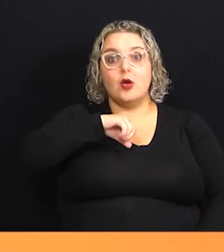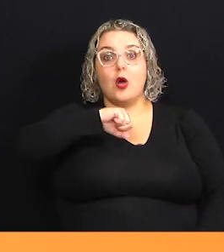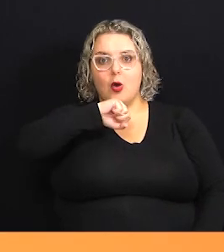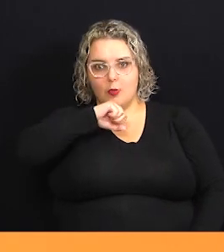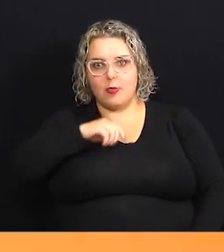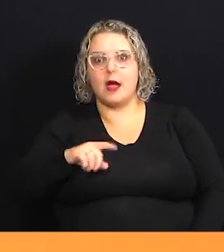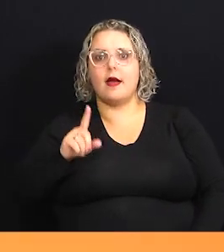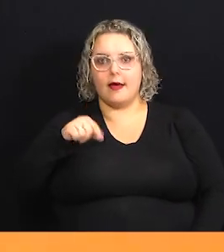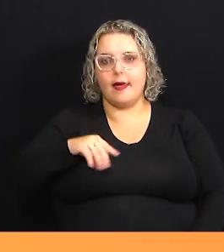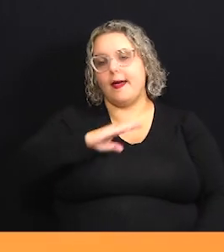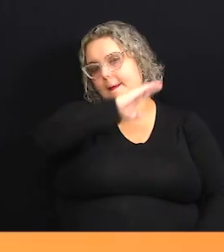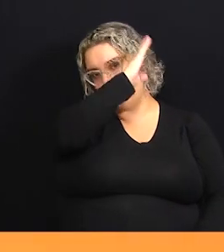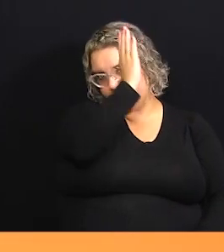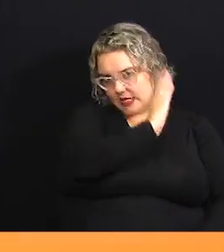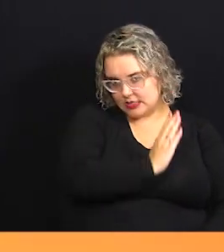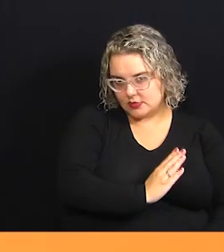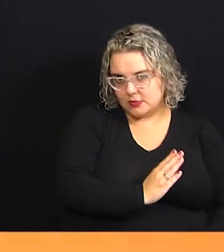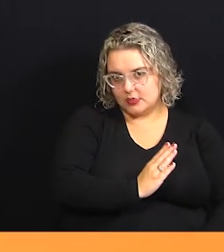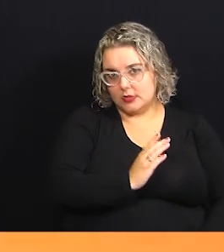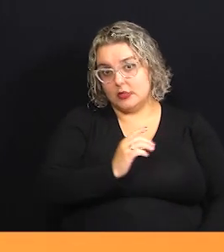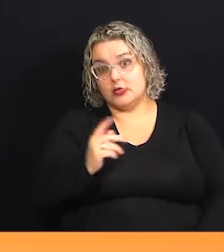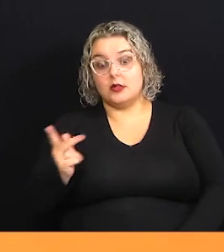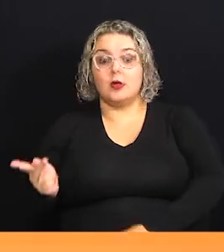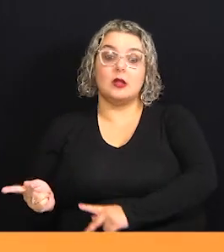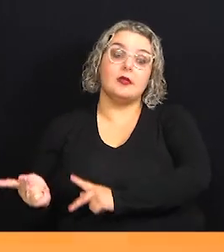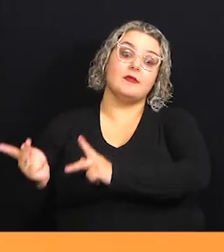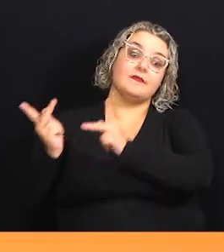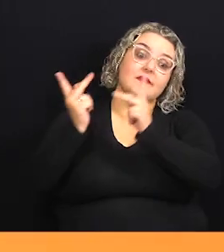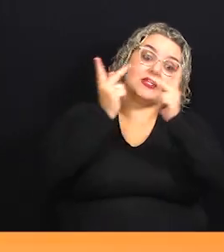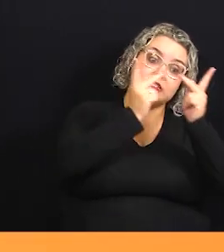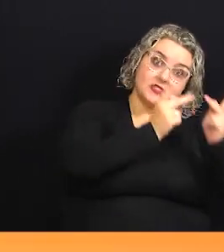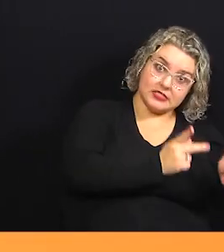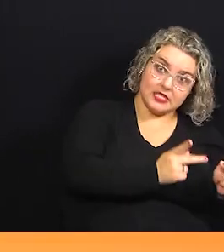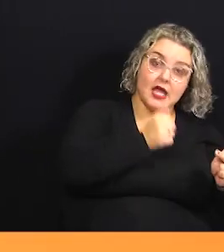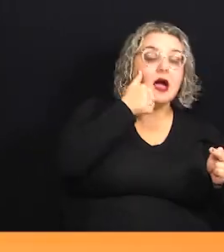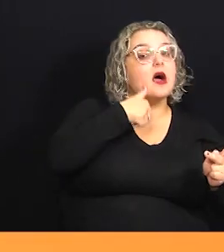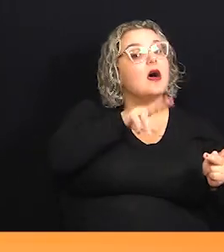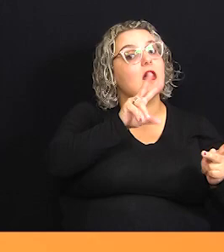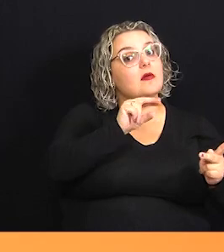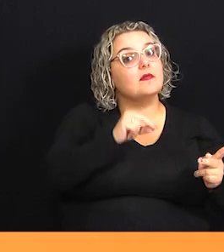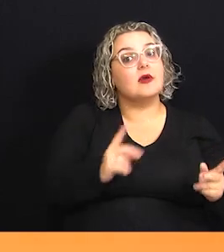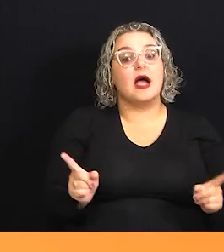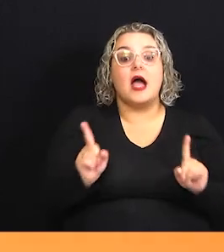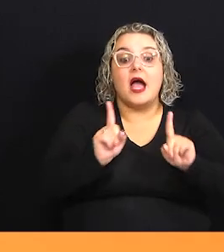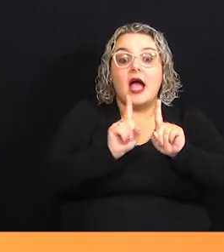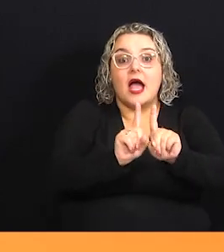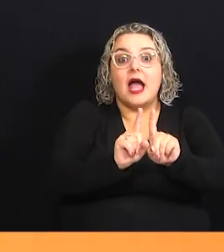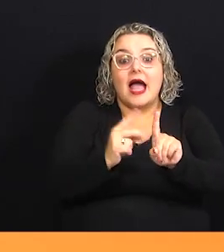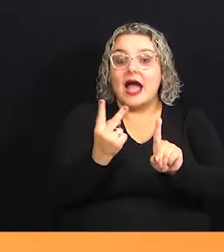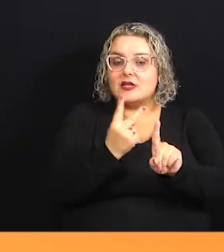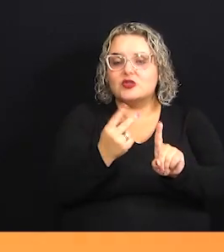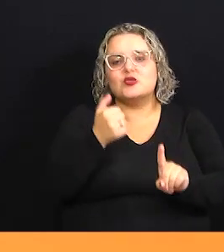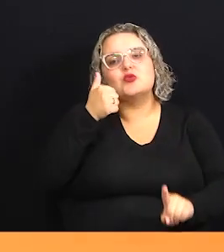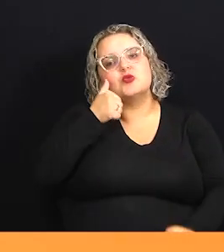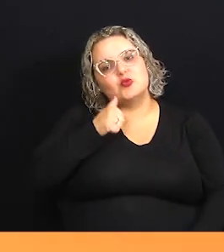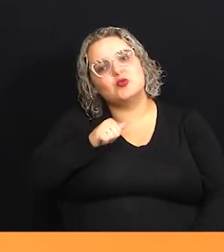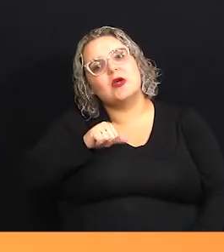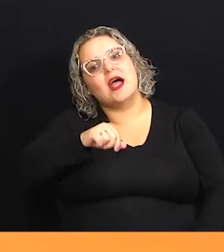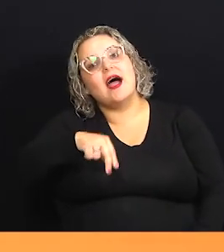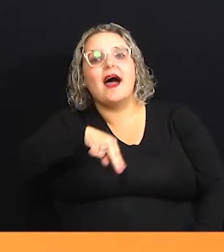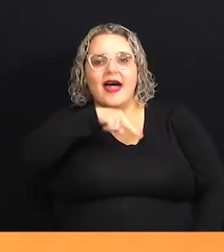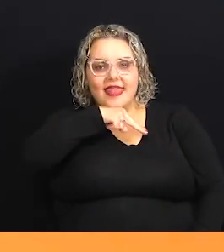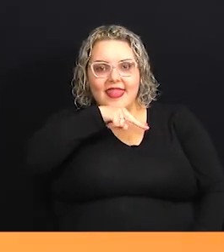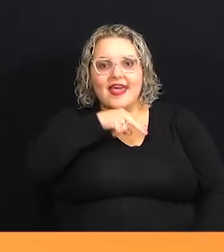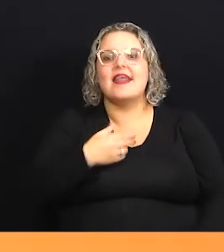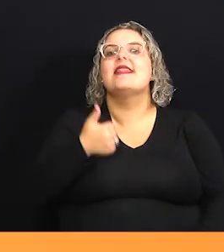a raiz no Brasil, né? Então ela vai ao Brasil visitar a vovó e juntas elas fazem uma aventura, só as duas, viajando por